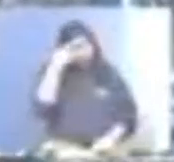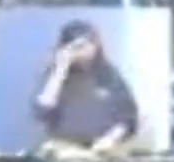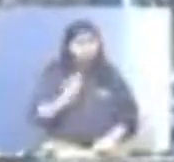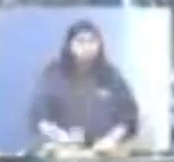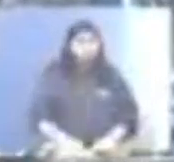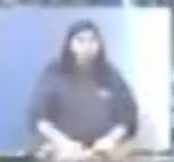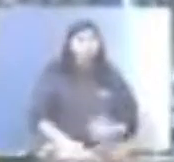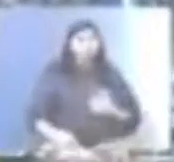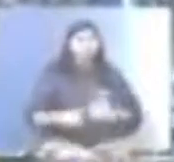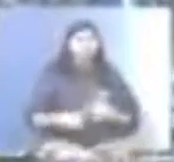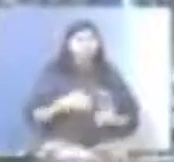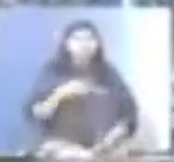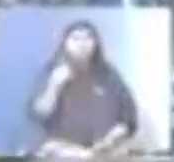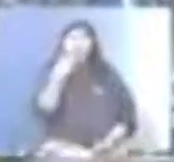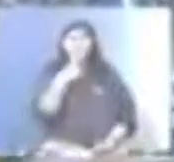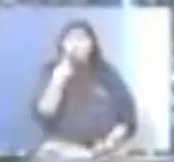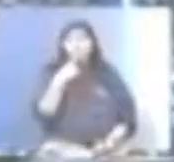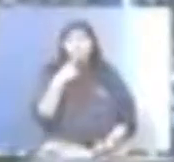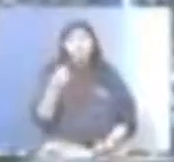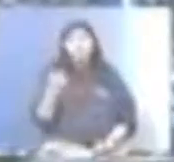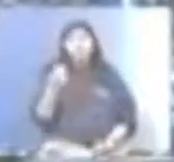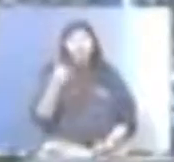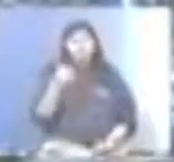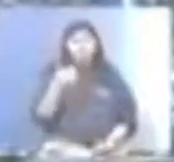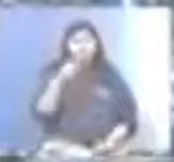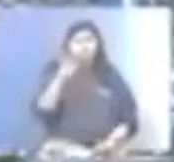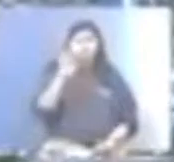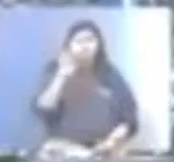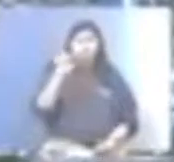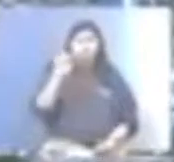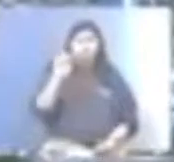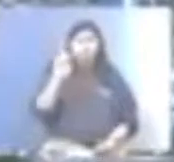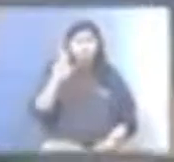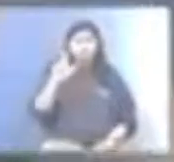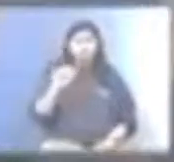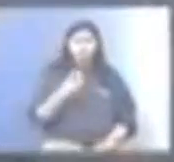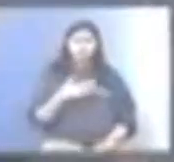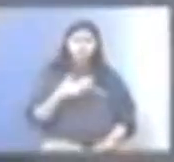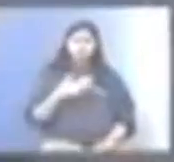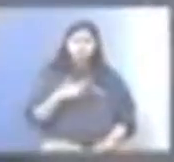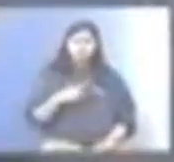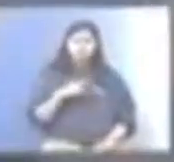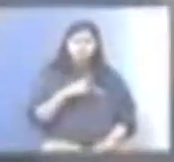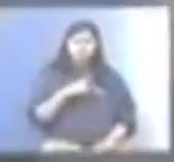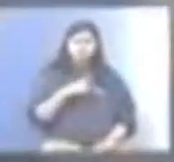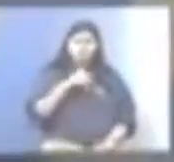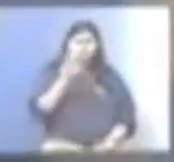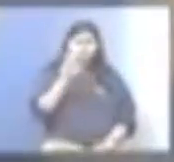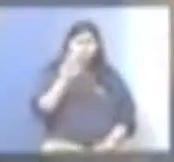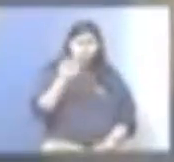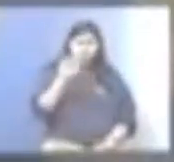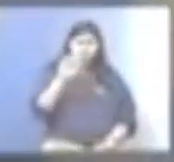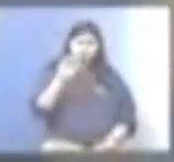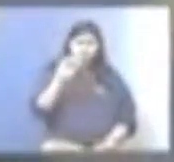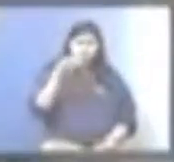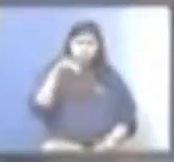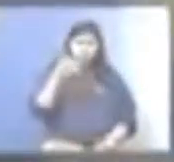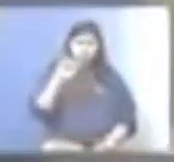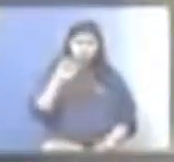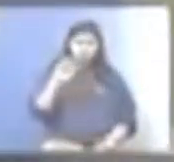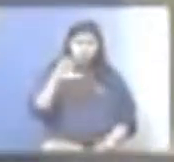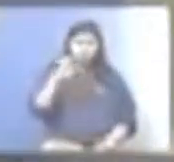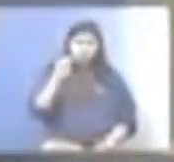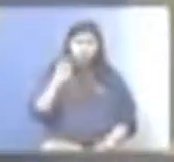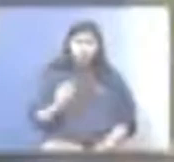um túmulo. Mas eu já desconfiava dele. Aquele jeito dele, aquela cara, aquilo já